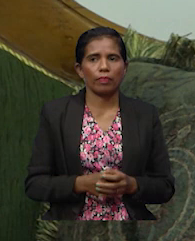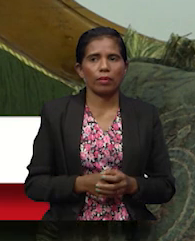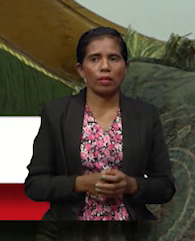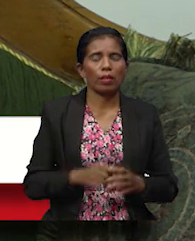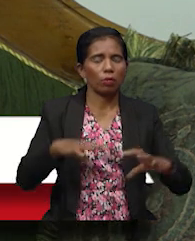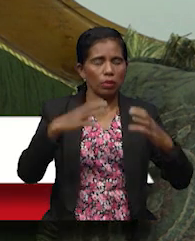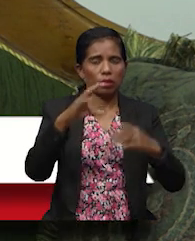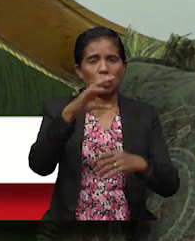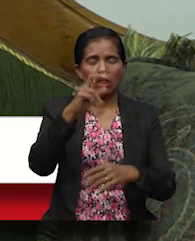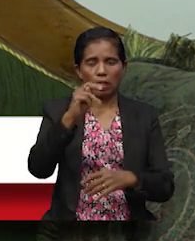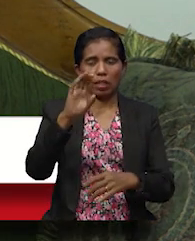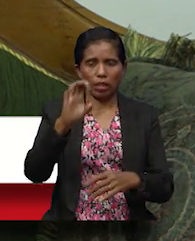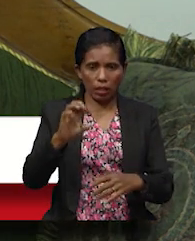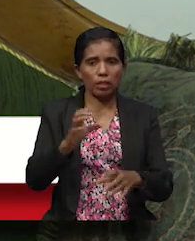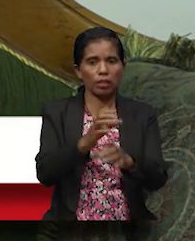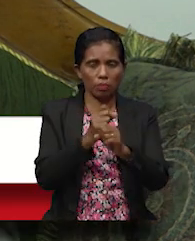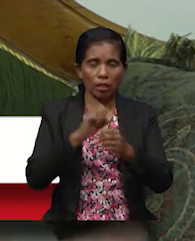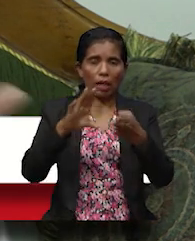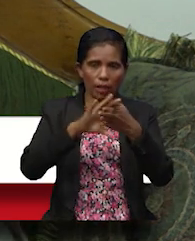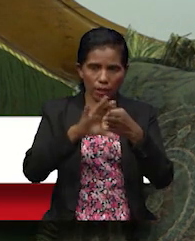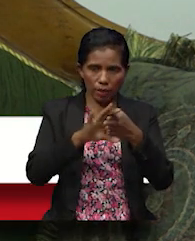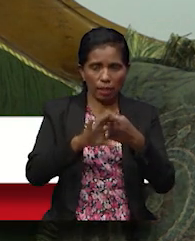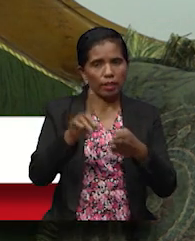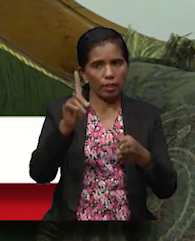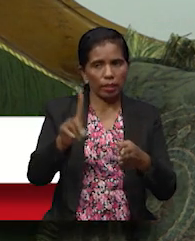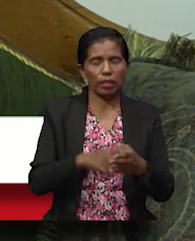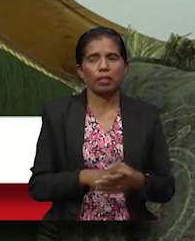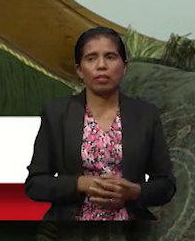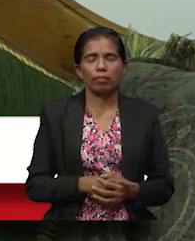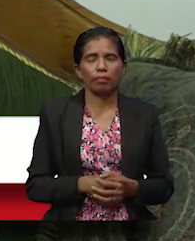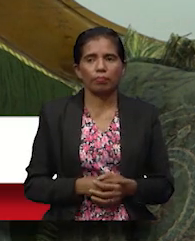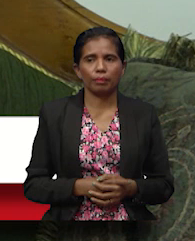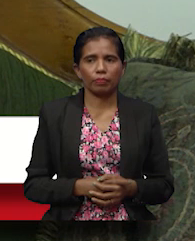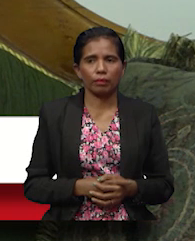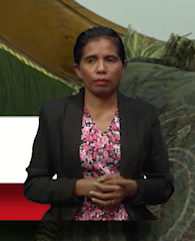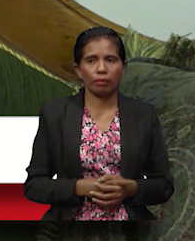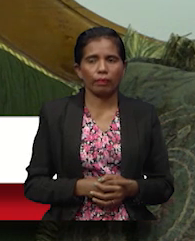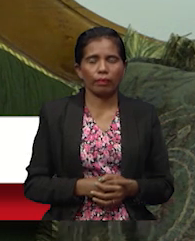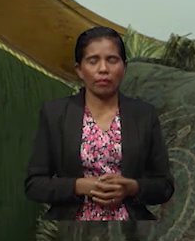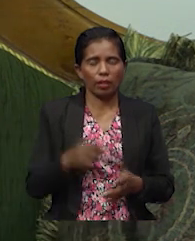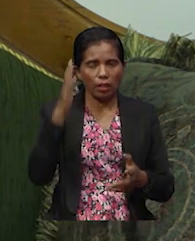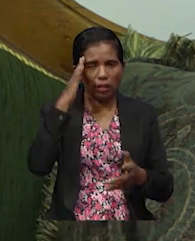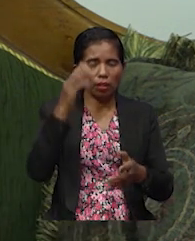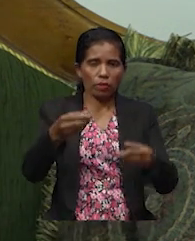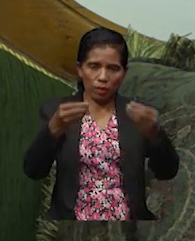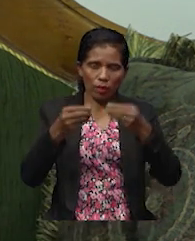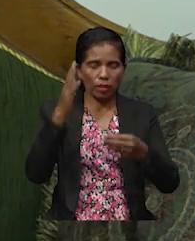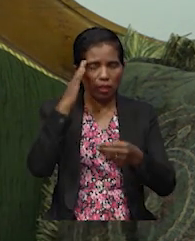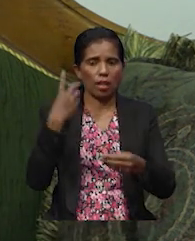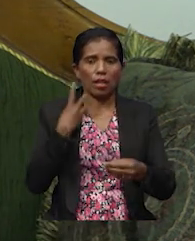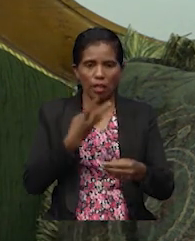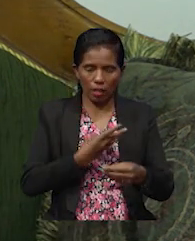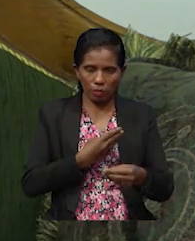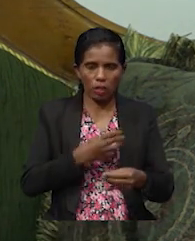Simo, carta, né, mas nesse tempo são conhecimento mais a mim, e eu sei que a